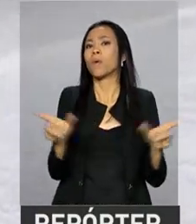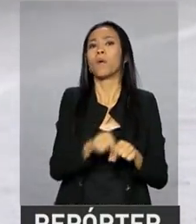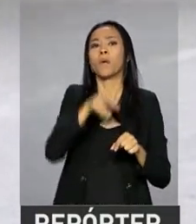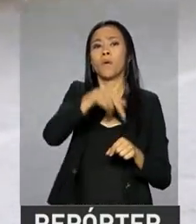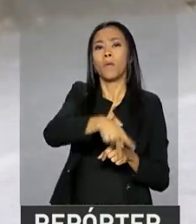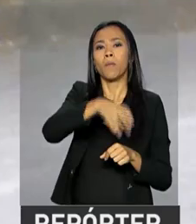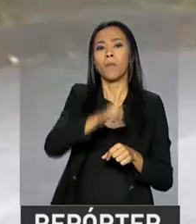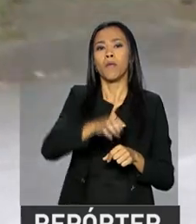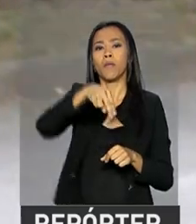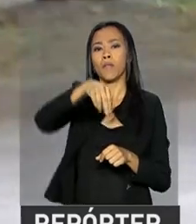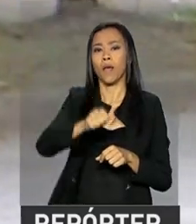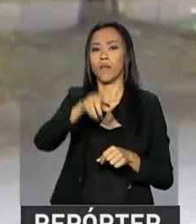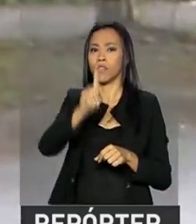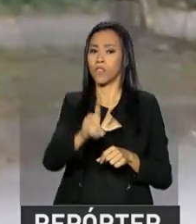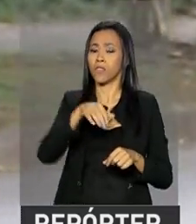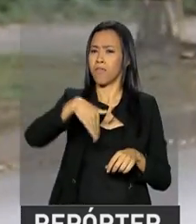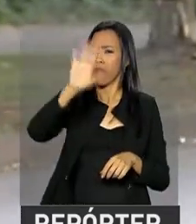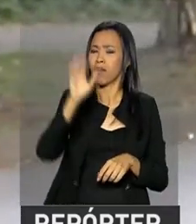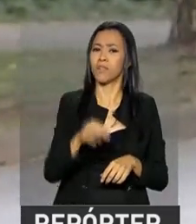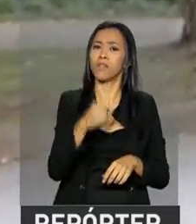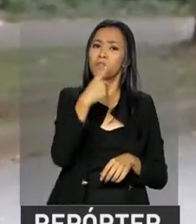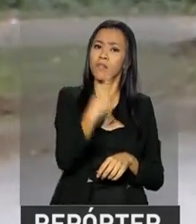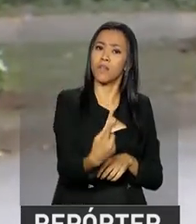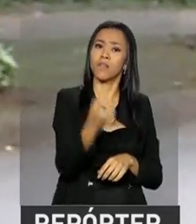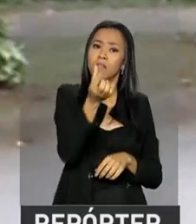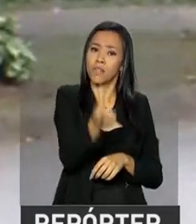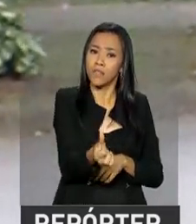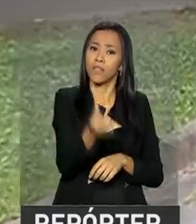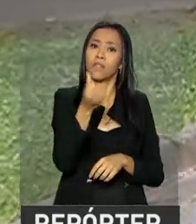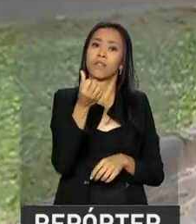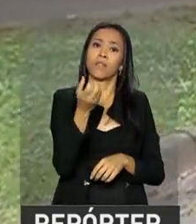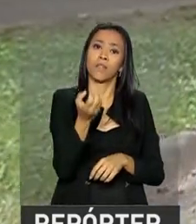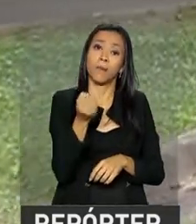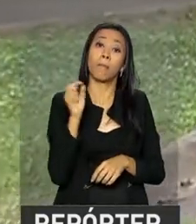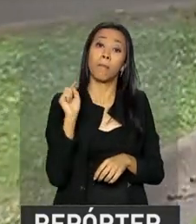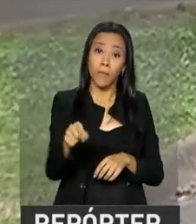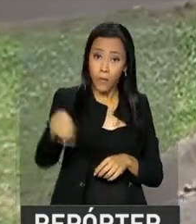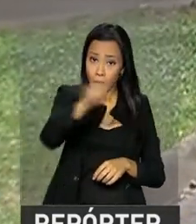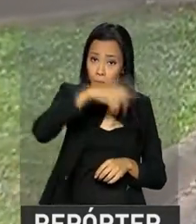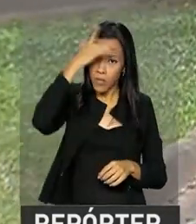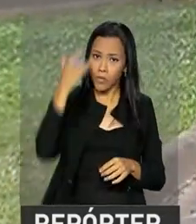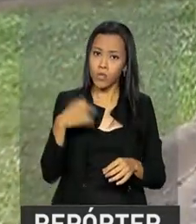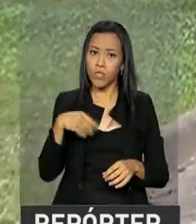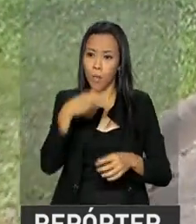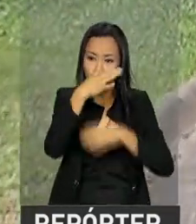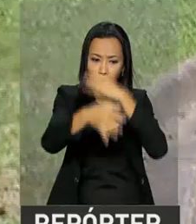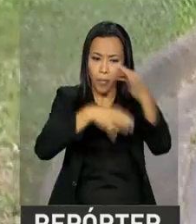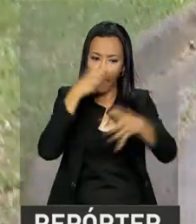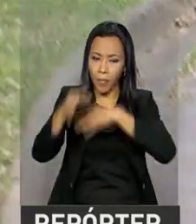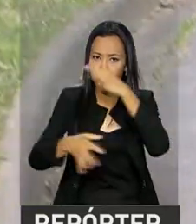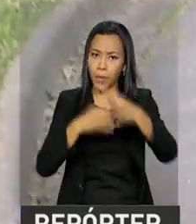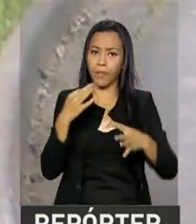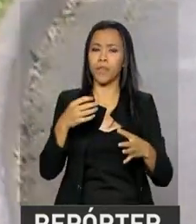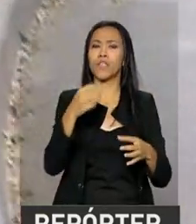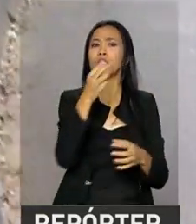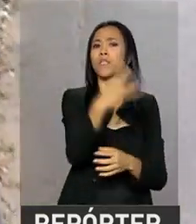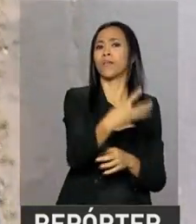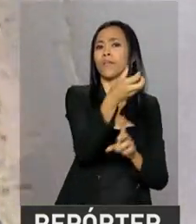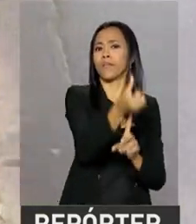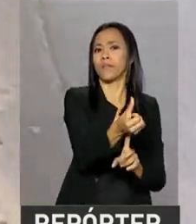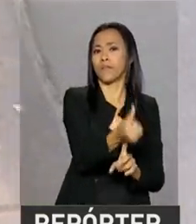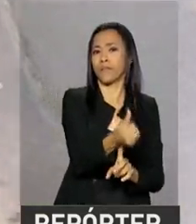de 2015 mais de 160.000 pessoas foram ouvidas e de início um dado chama a atenção apenas